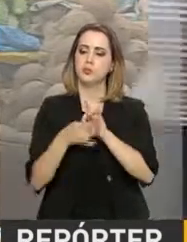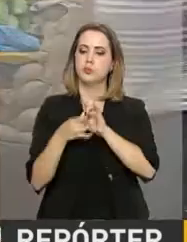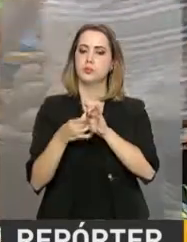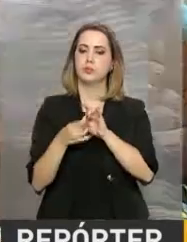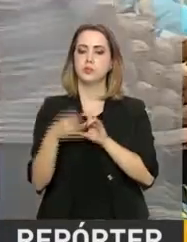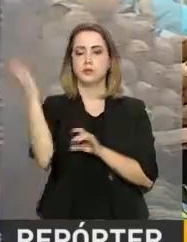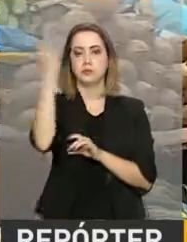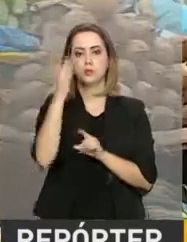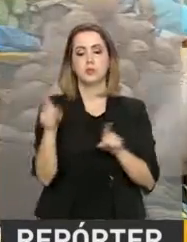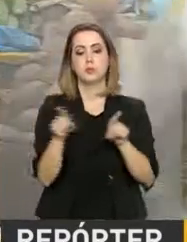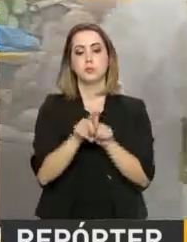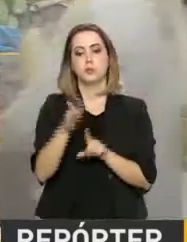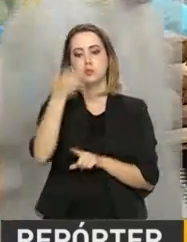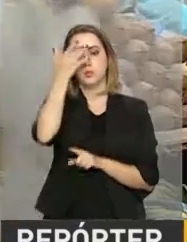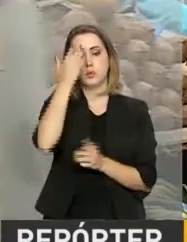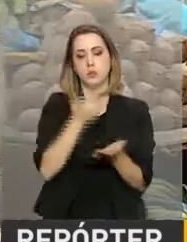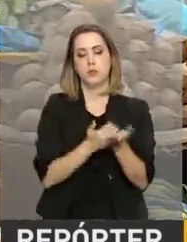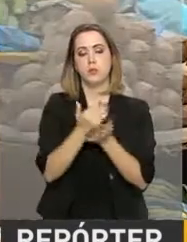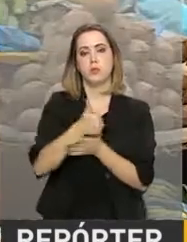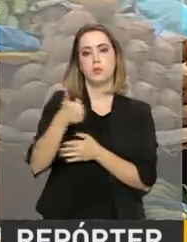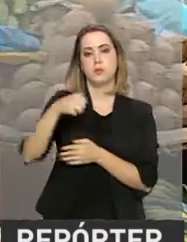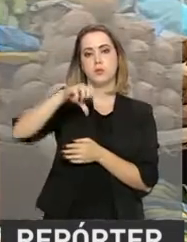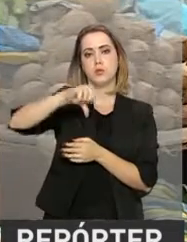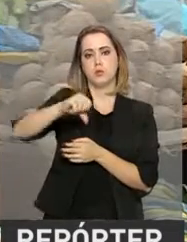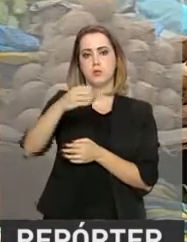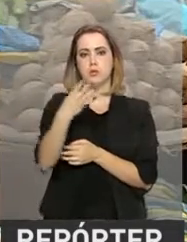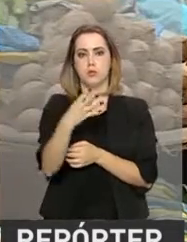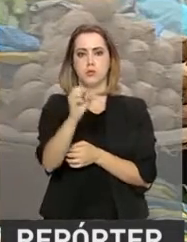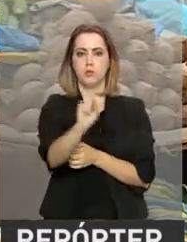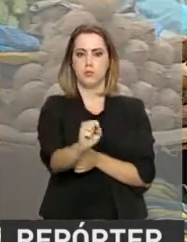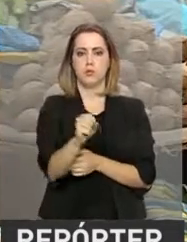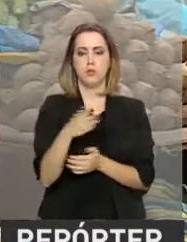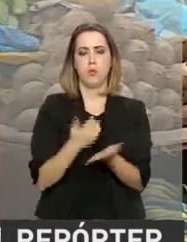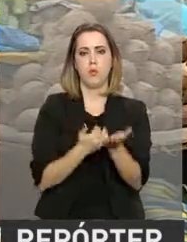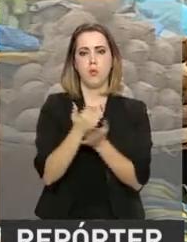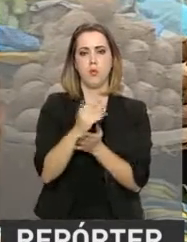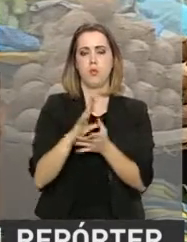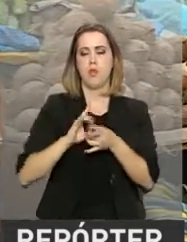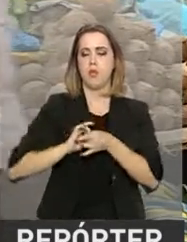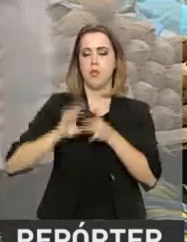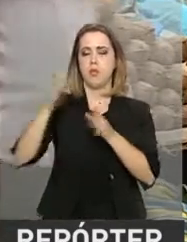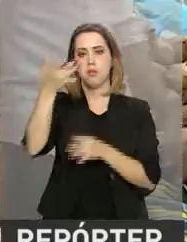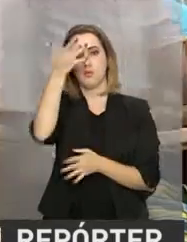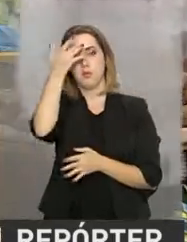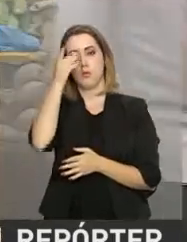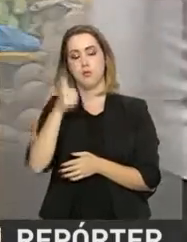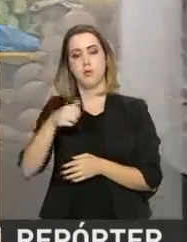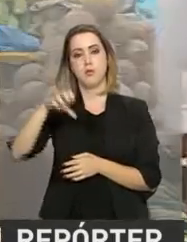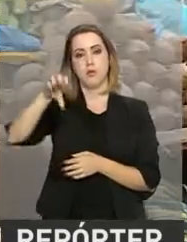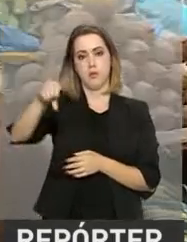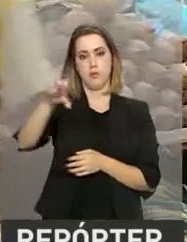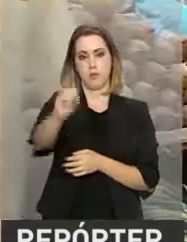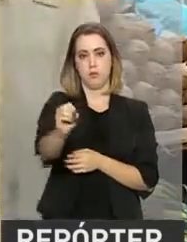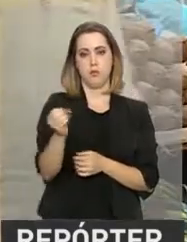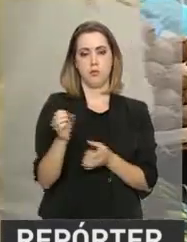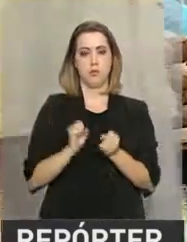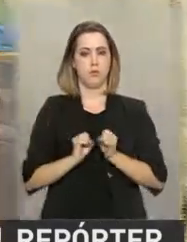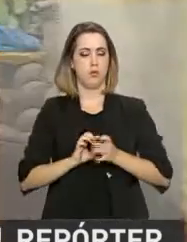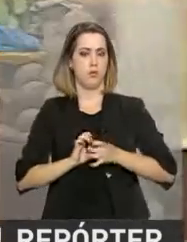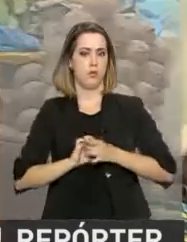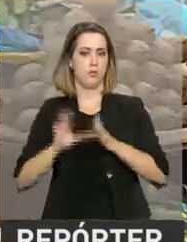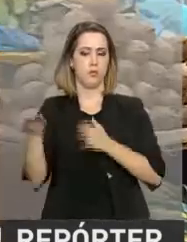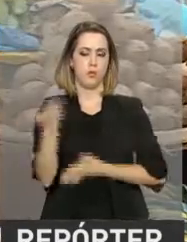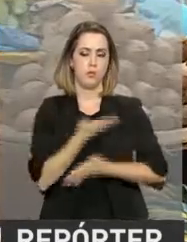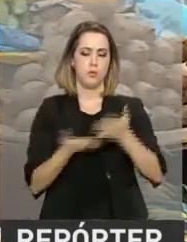começou em 1948, logo após a independência indiana. Nos anos 90, com a abertura econômica dos dois países, eles começaram a